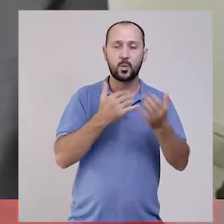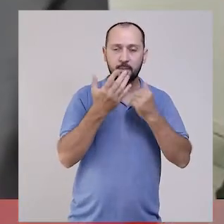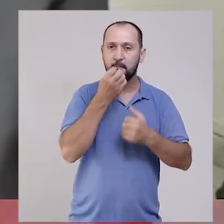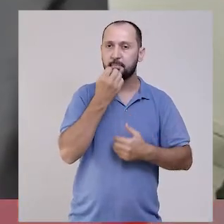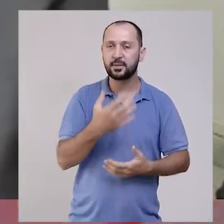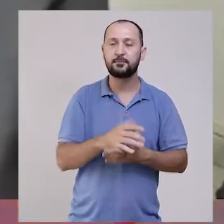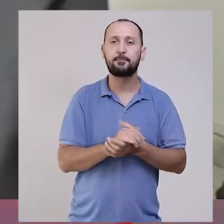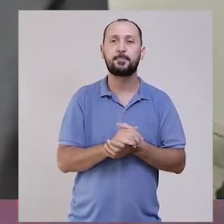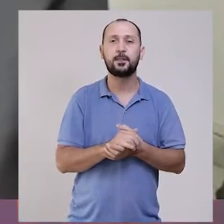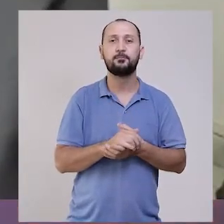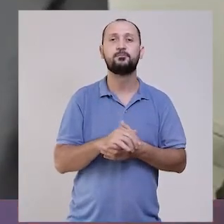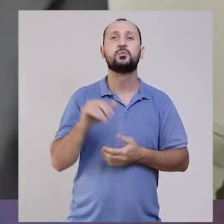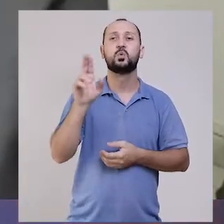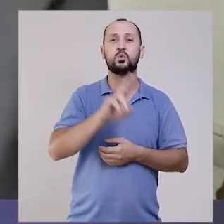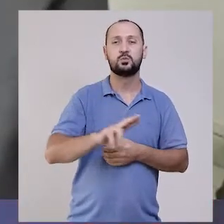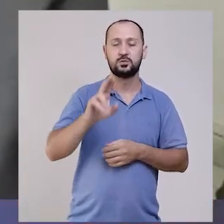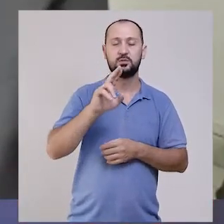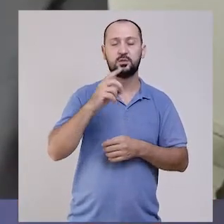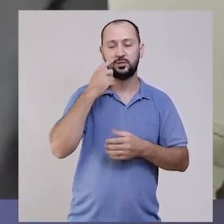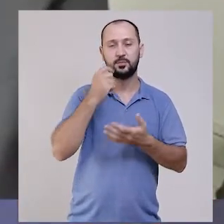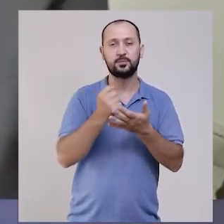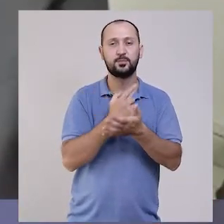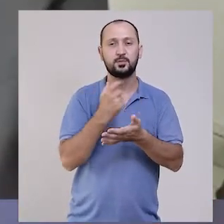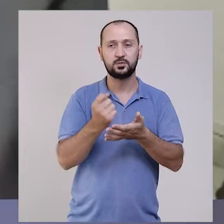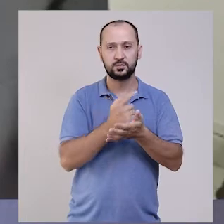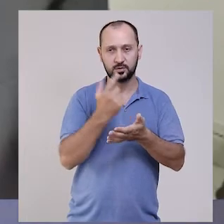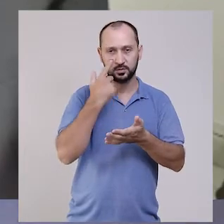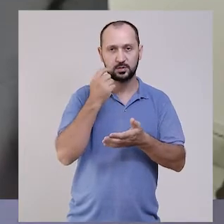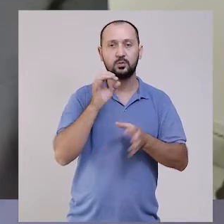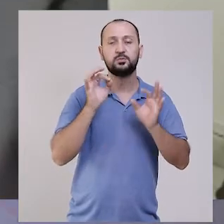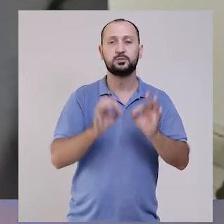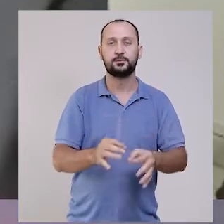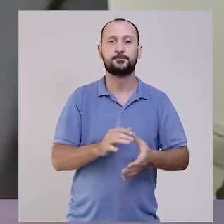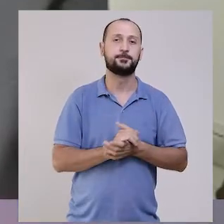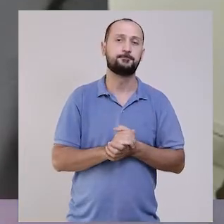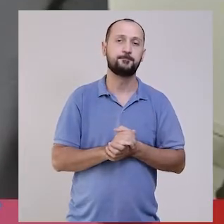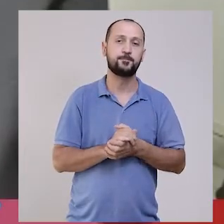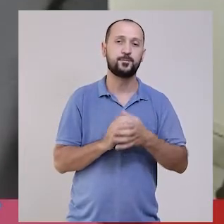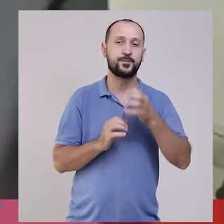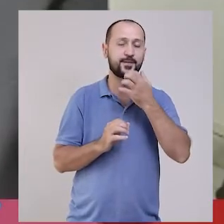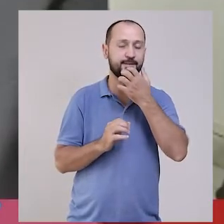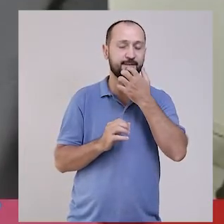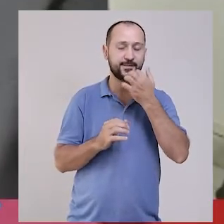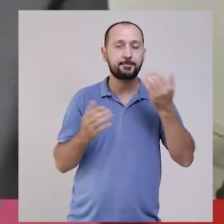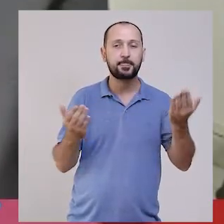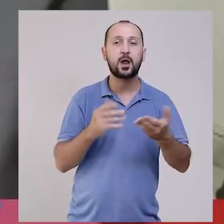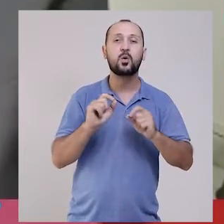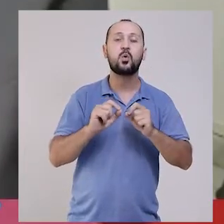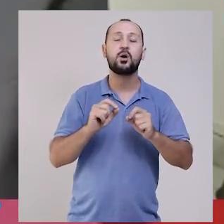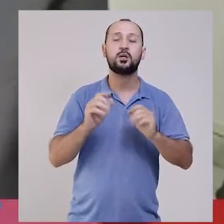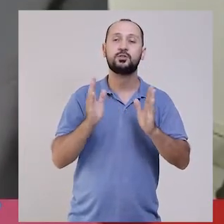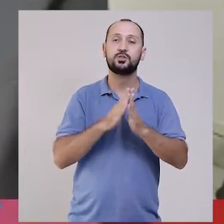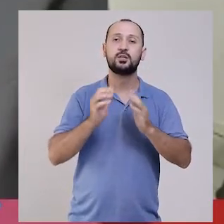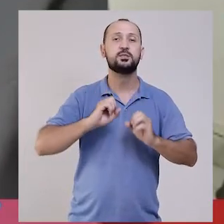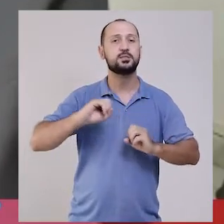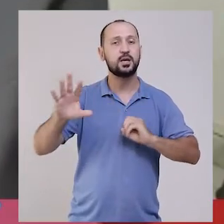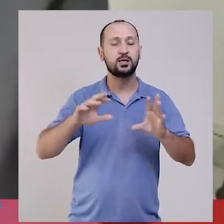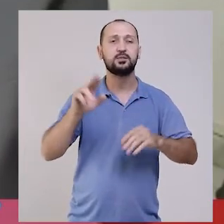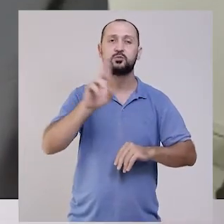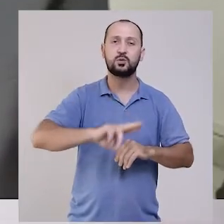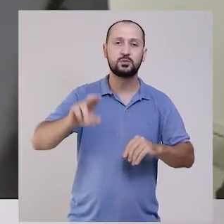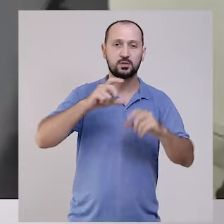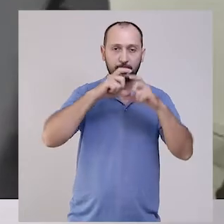as medicações orientadas de forma adequada e também, agora, saindo de casa, se está usando a máscara, usando